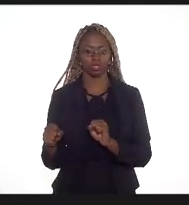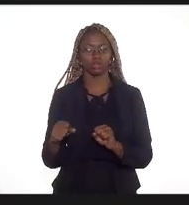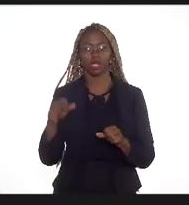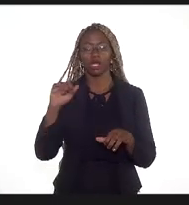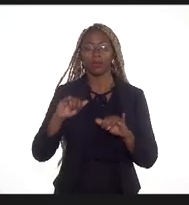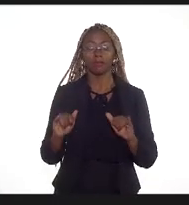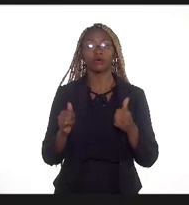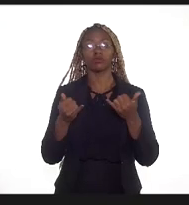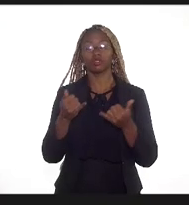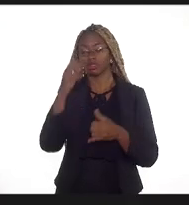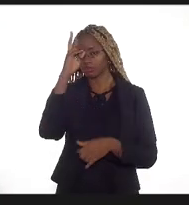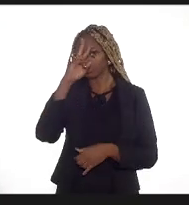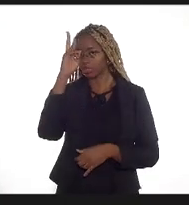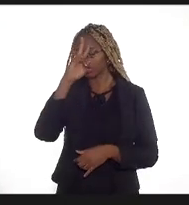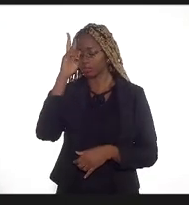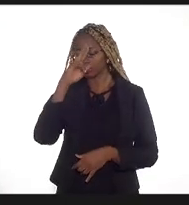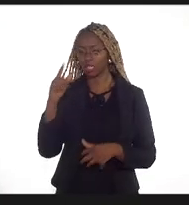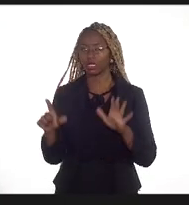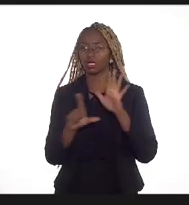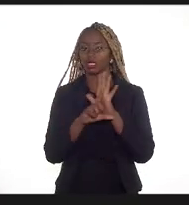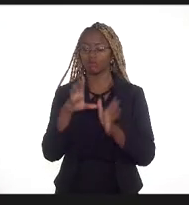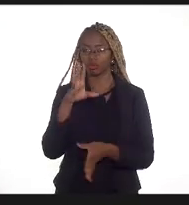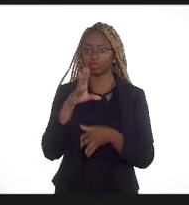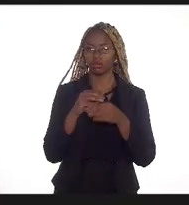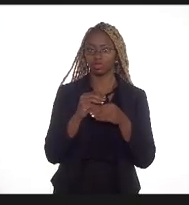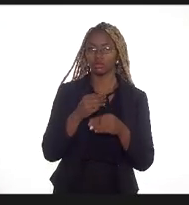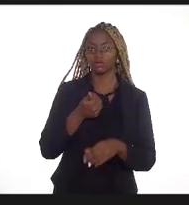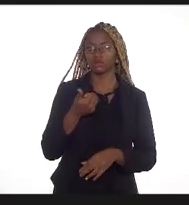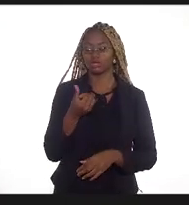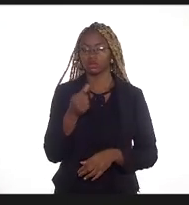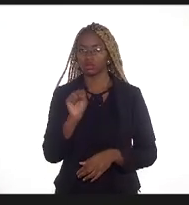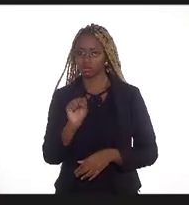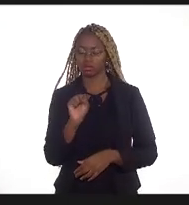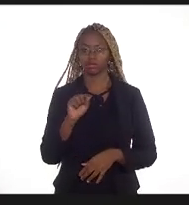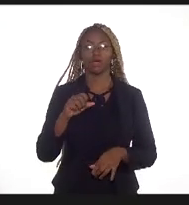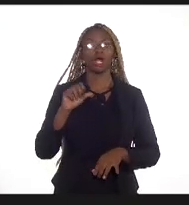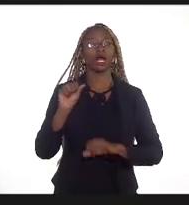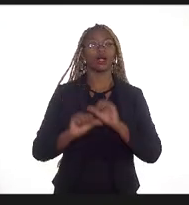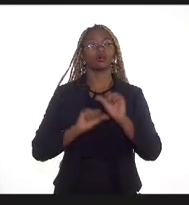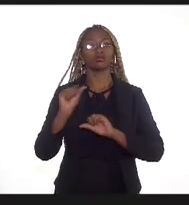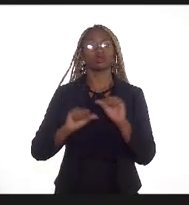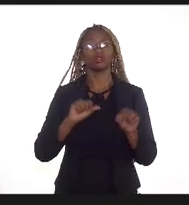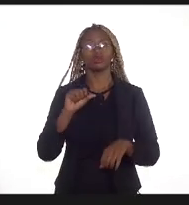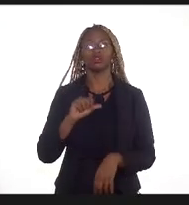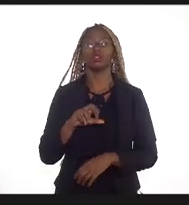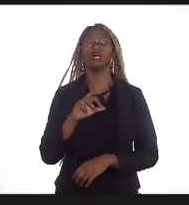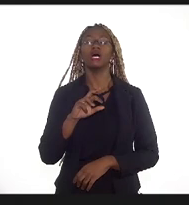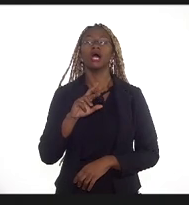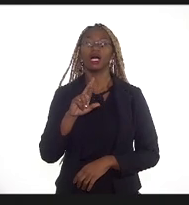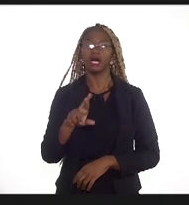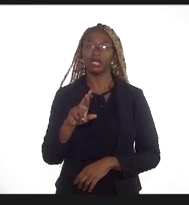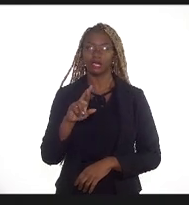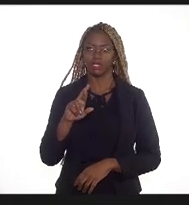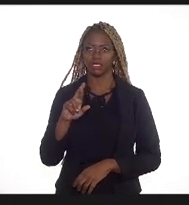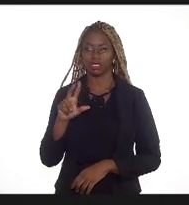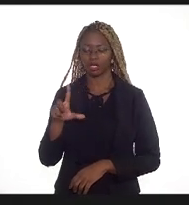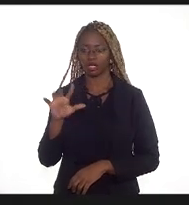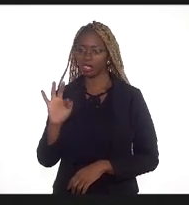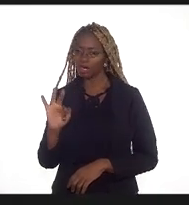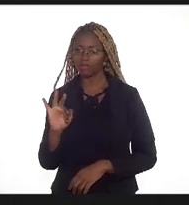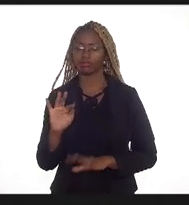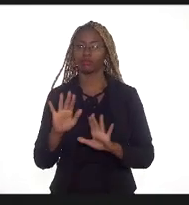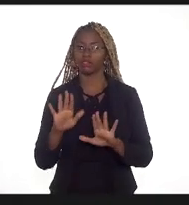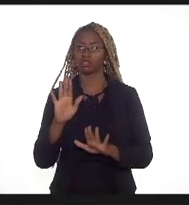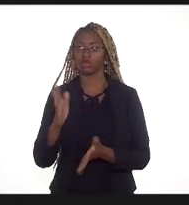lembrar, a Lei Complementar 178, ela alterou a LRF. Então, nós temos que ficar de olho nessa LRF para nós cuidarmos